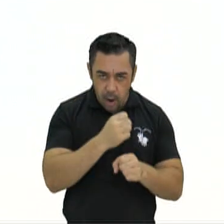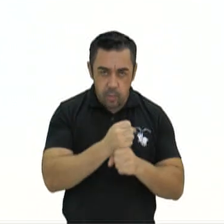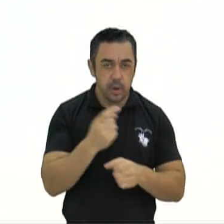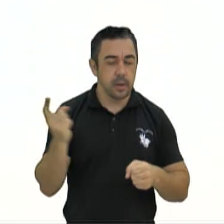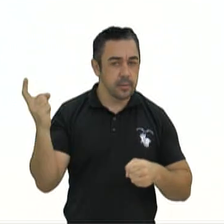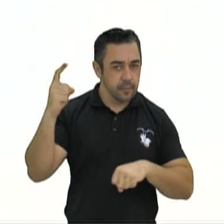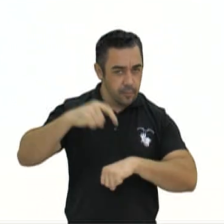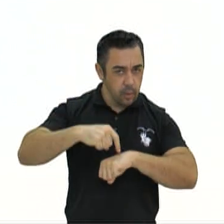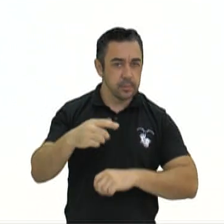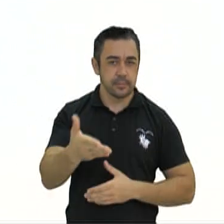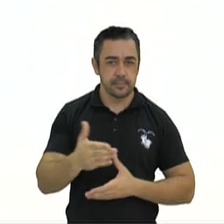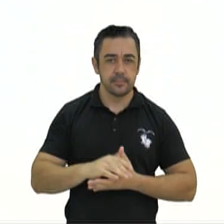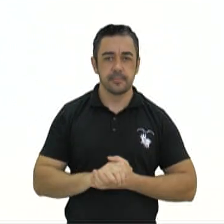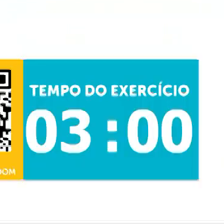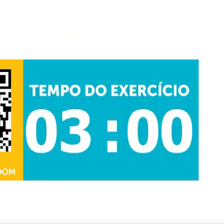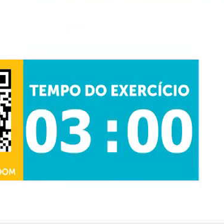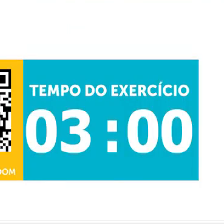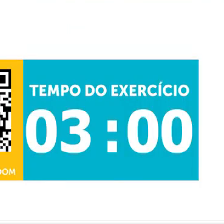já retomo aqui.